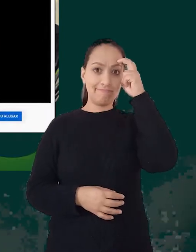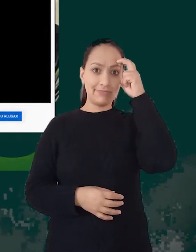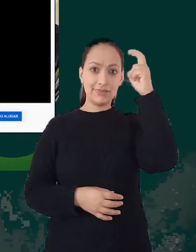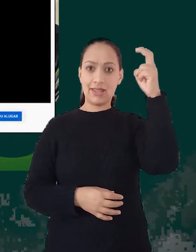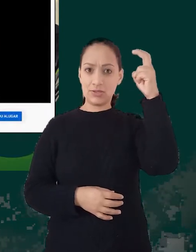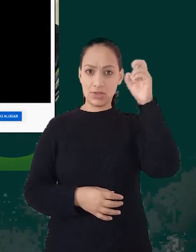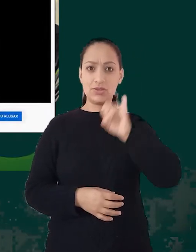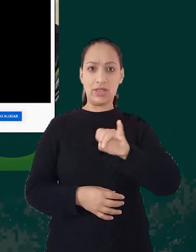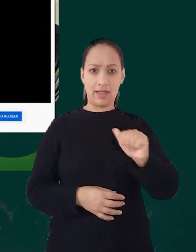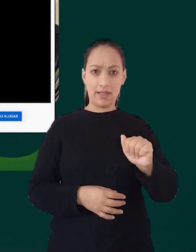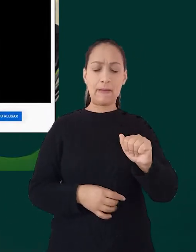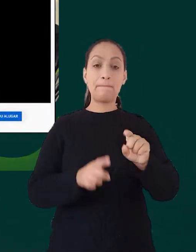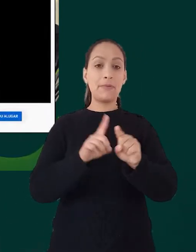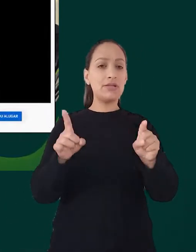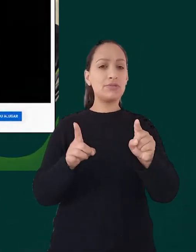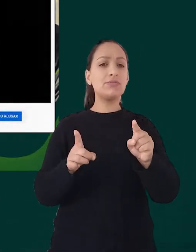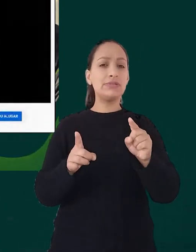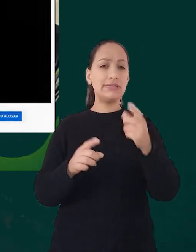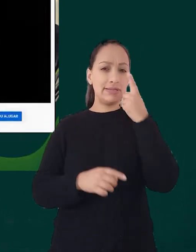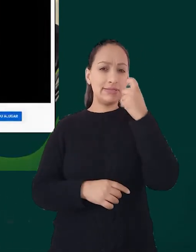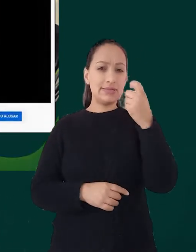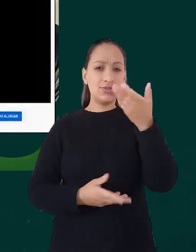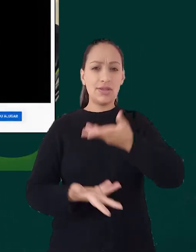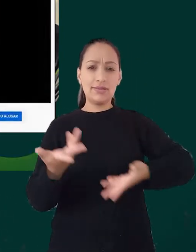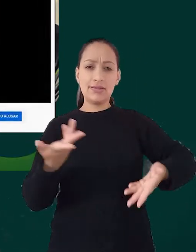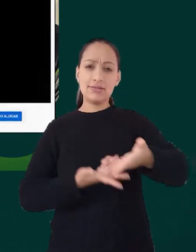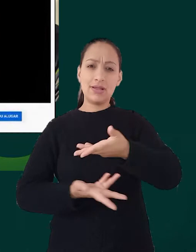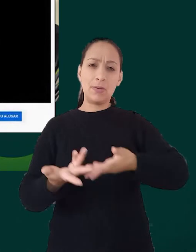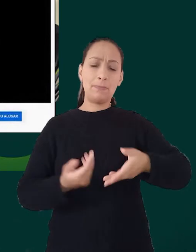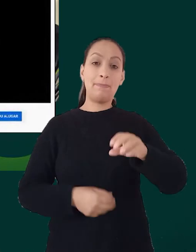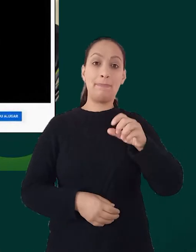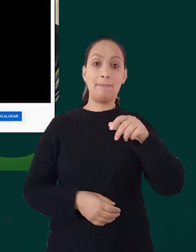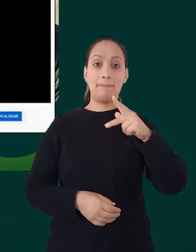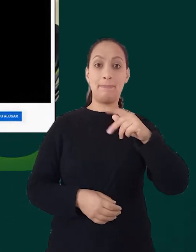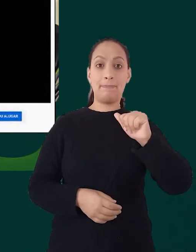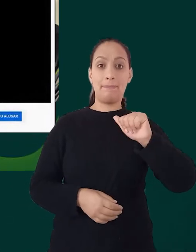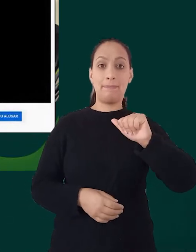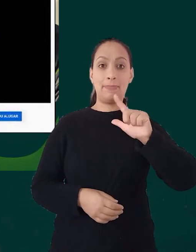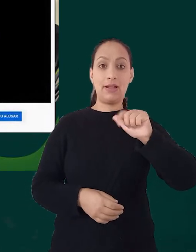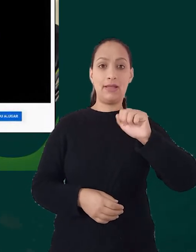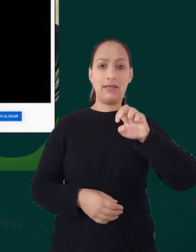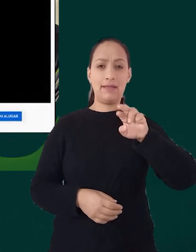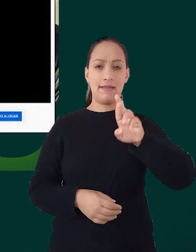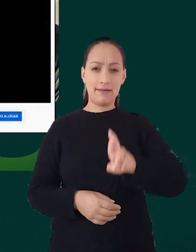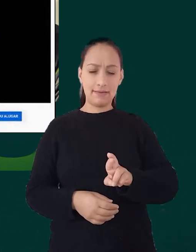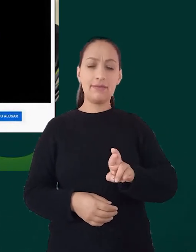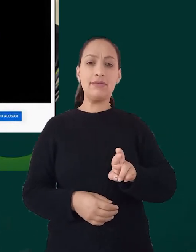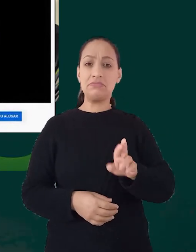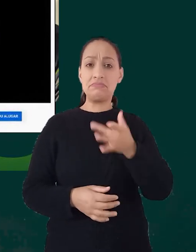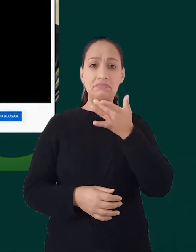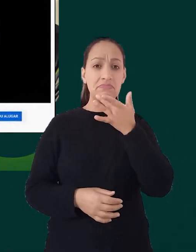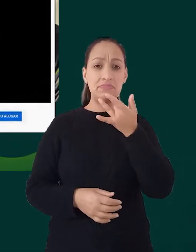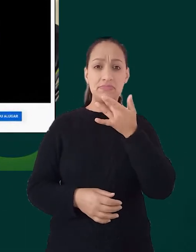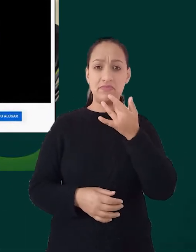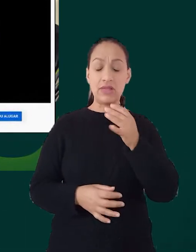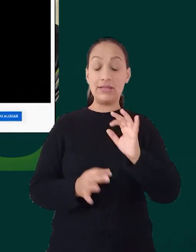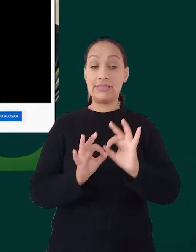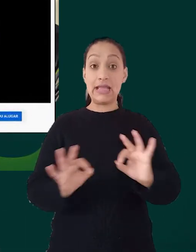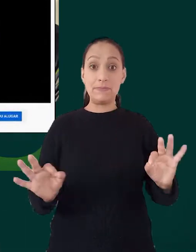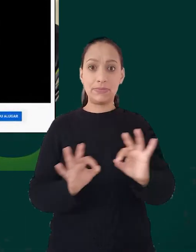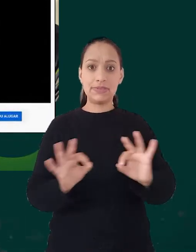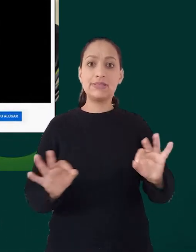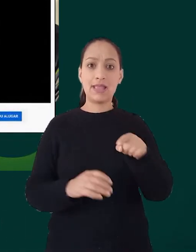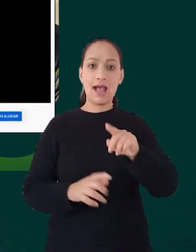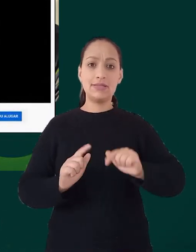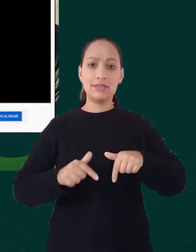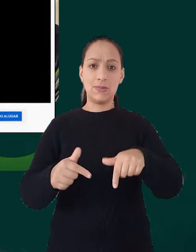interessante é a interação dele com o player. As ações dele são muito simples, tá? Então, É um filme muito legal de se assistir sobre inteligência artificial, vocês